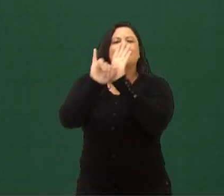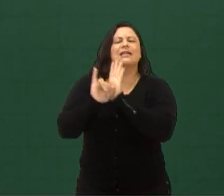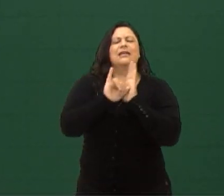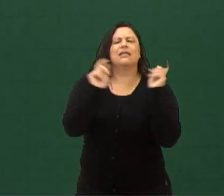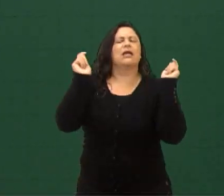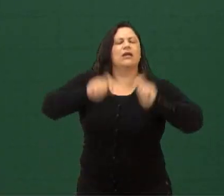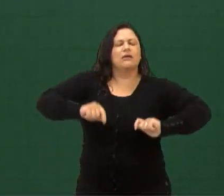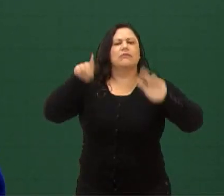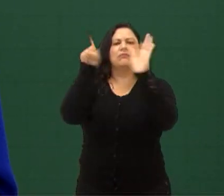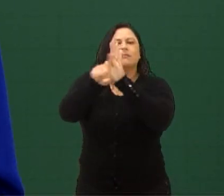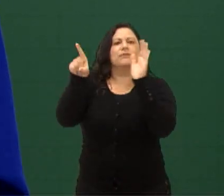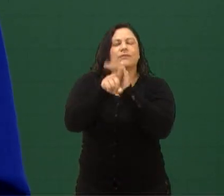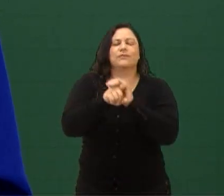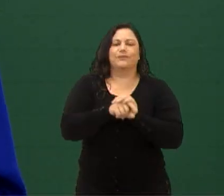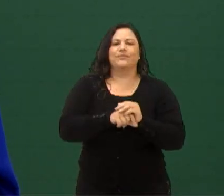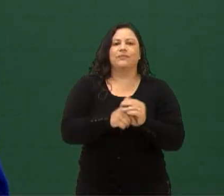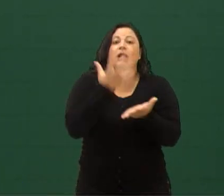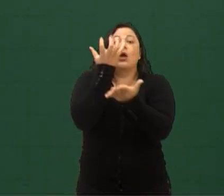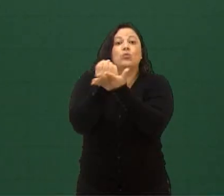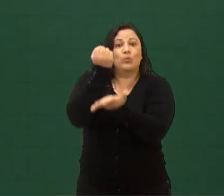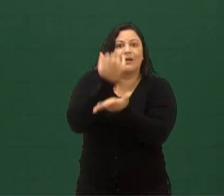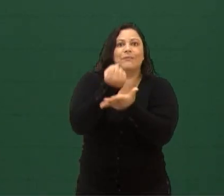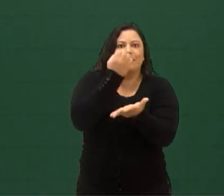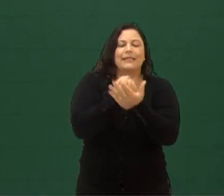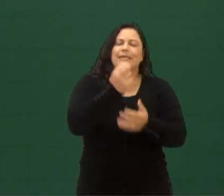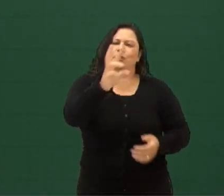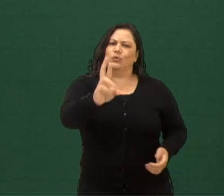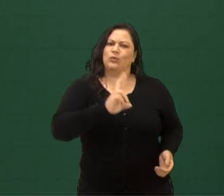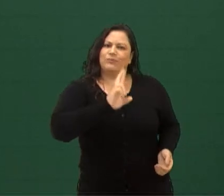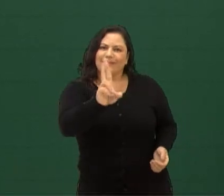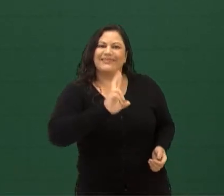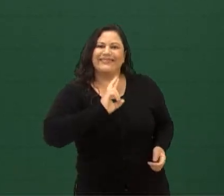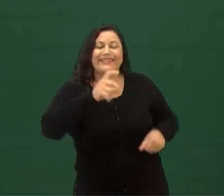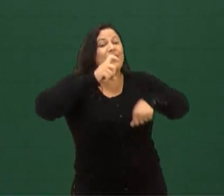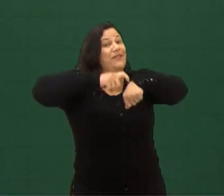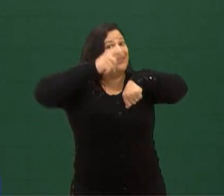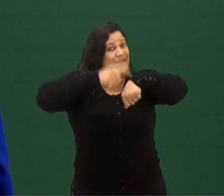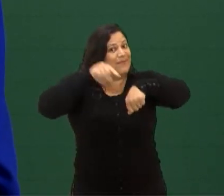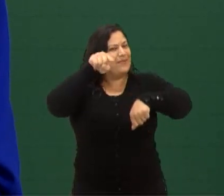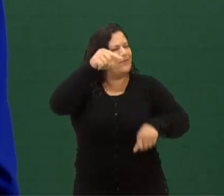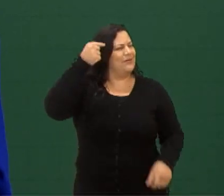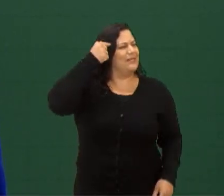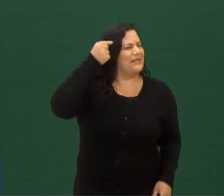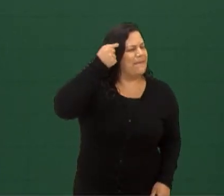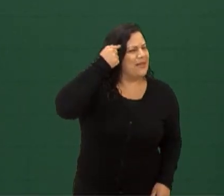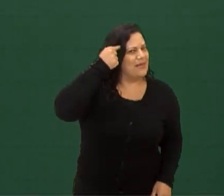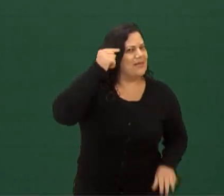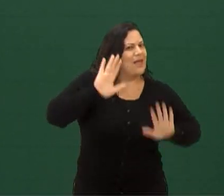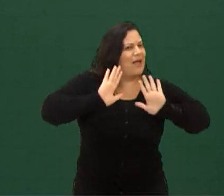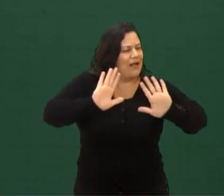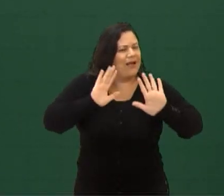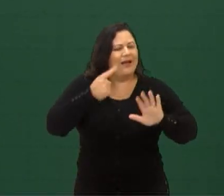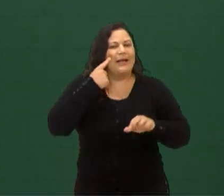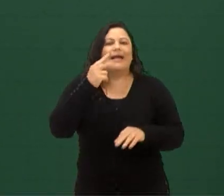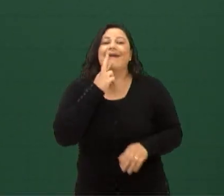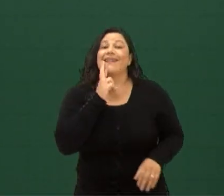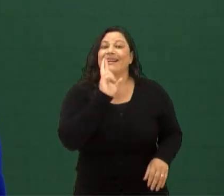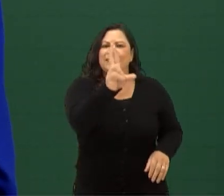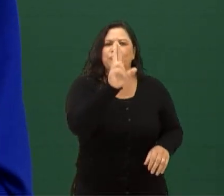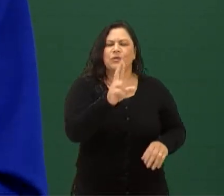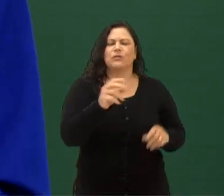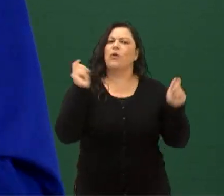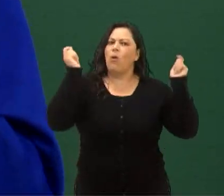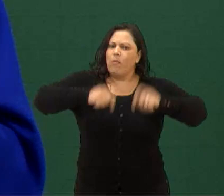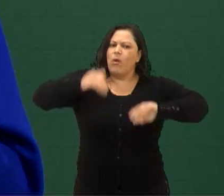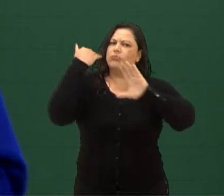pelo aplicativo. Respondam aí, vamos dar um tempinho para vocês pensarem. Daqui a pouco já coloco o resultado aqui e já podem colocando nos